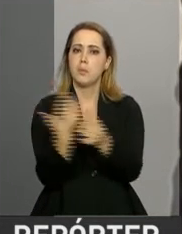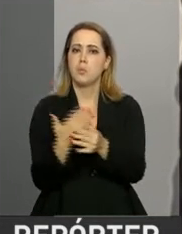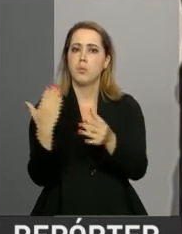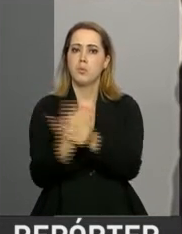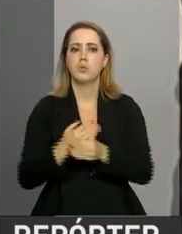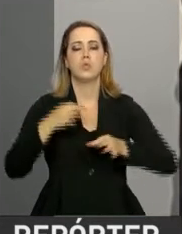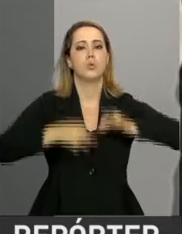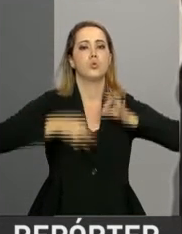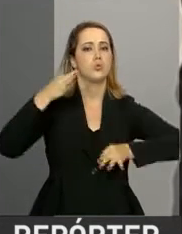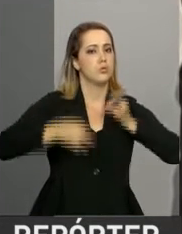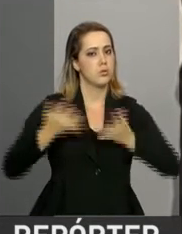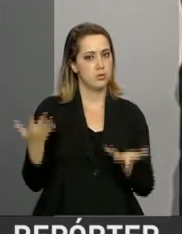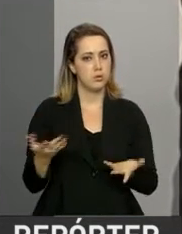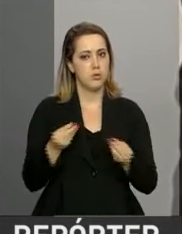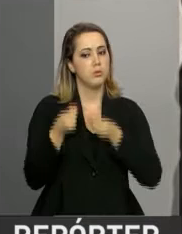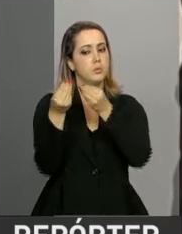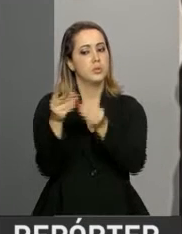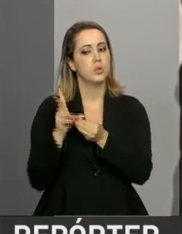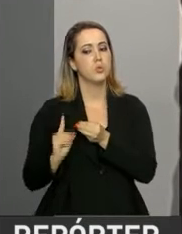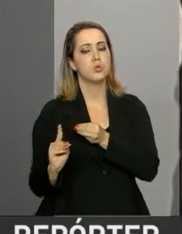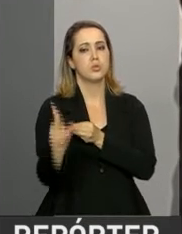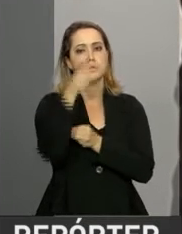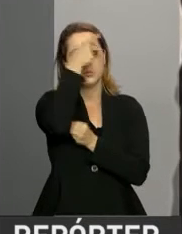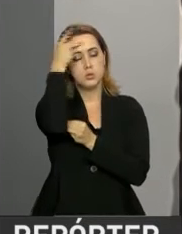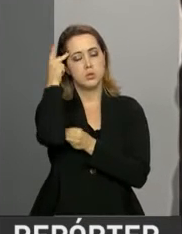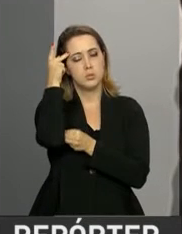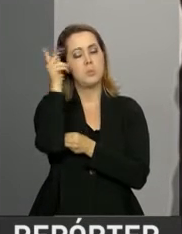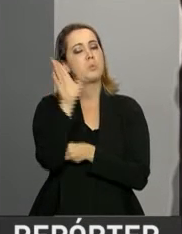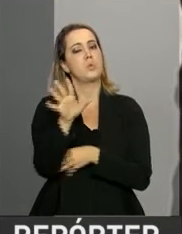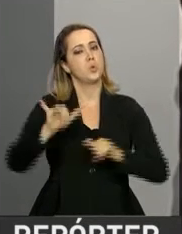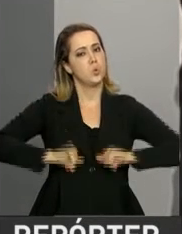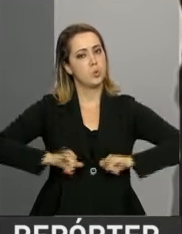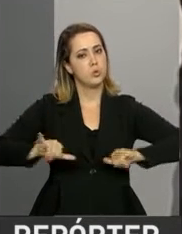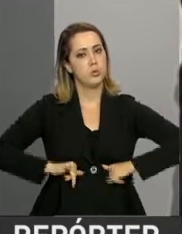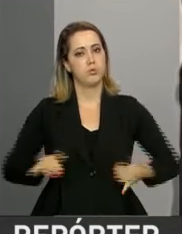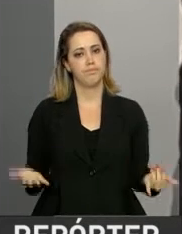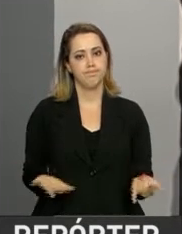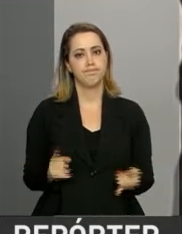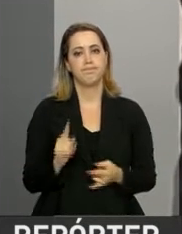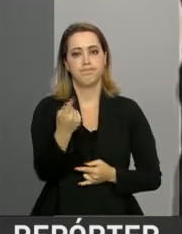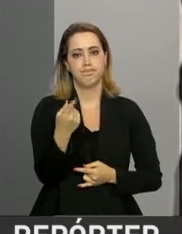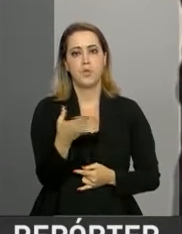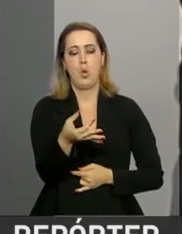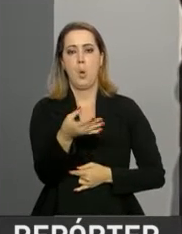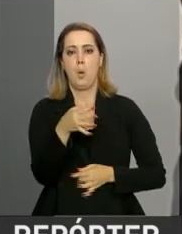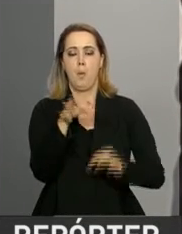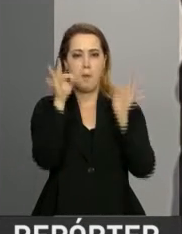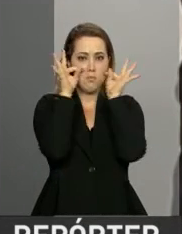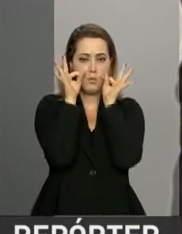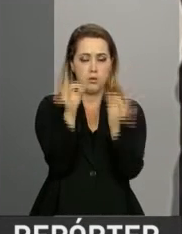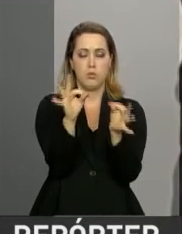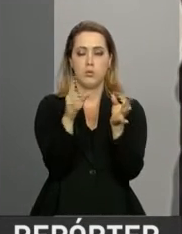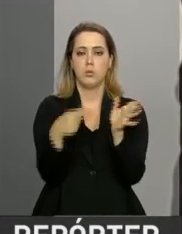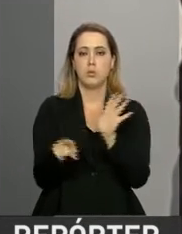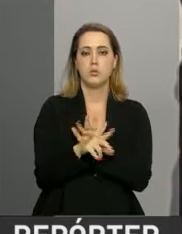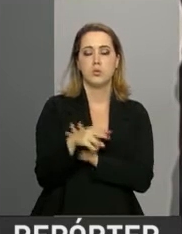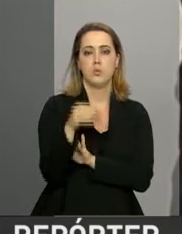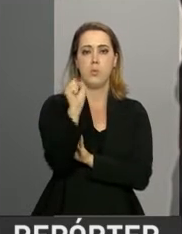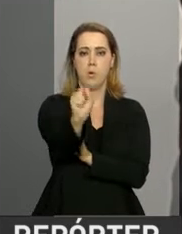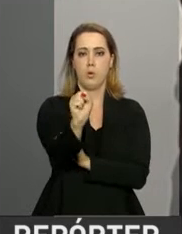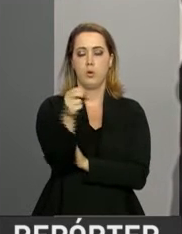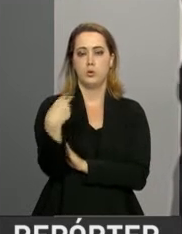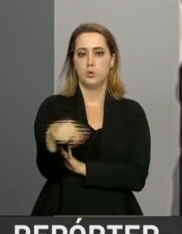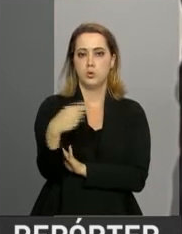para poder garantir os direitos atingidos. Tomamos os primeiros depoimentos. E no dia 8 de novembro, nós fizemos uma